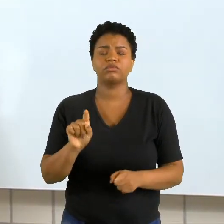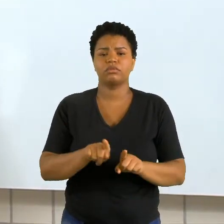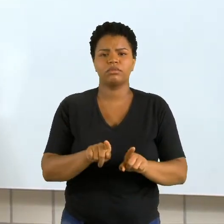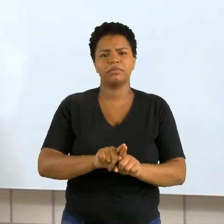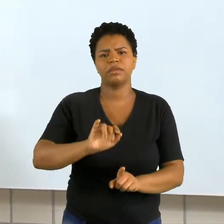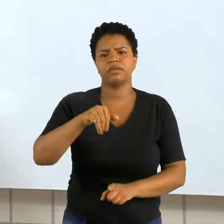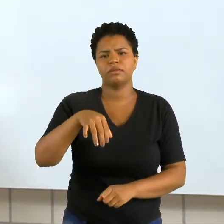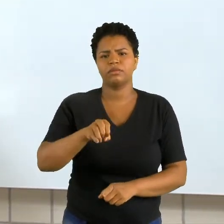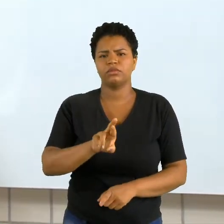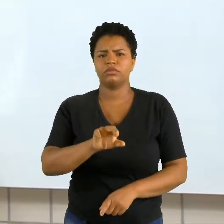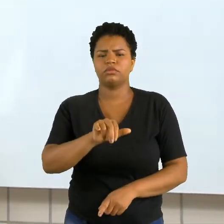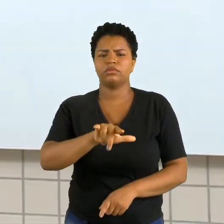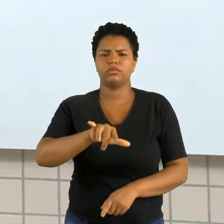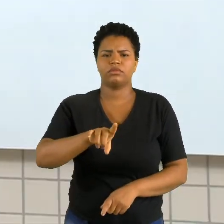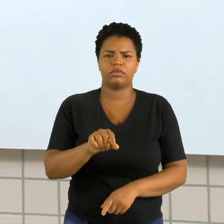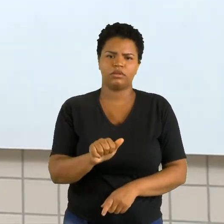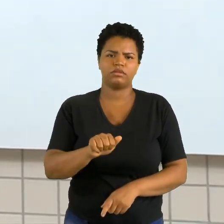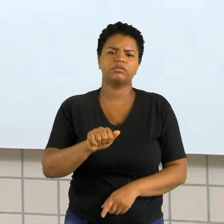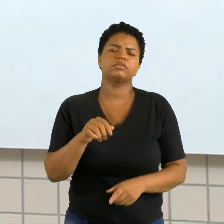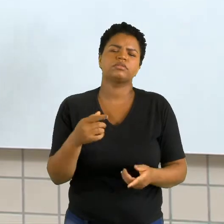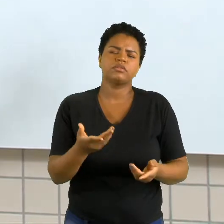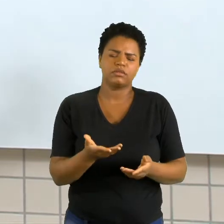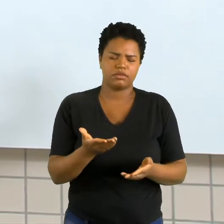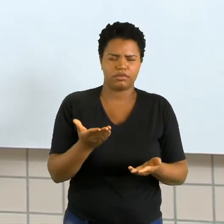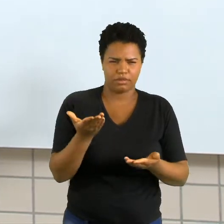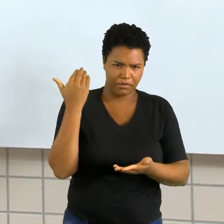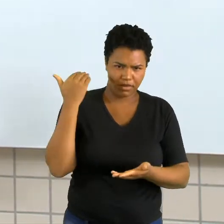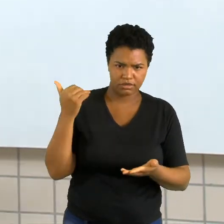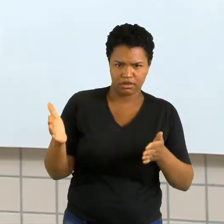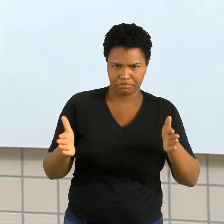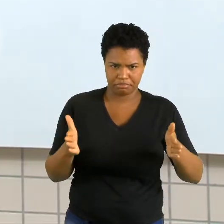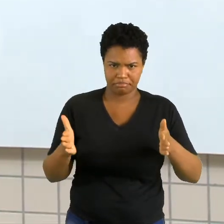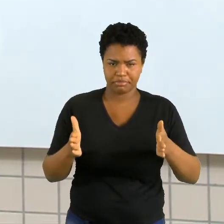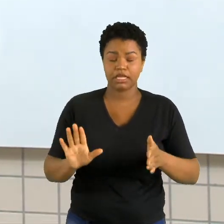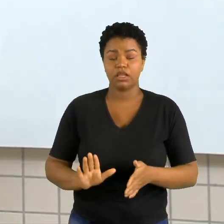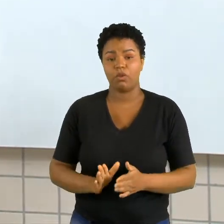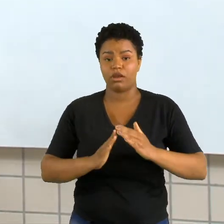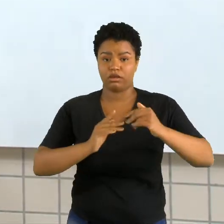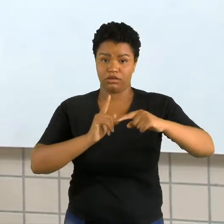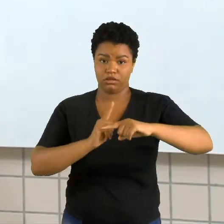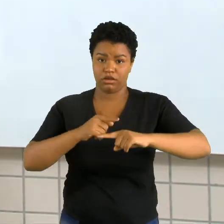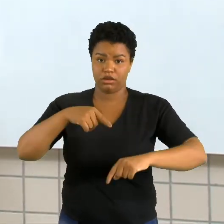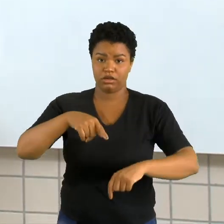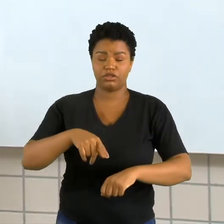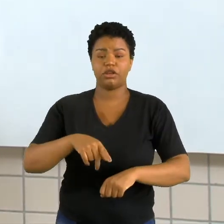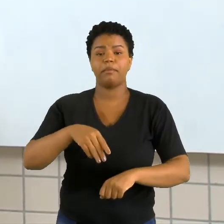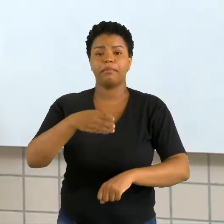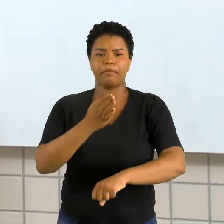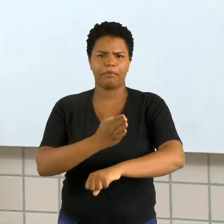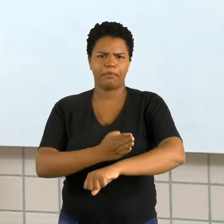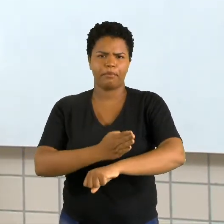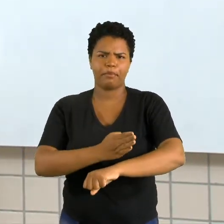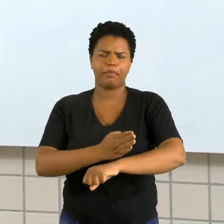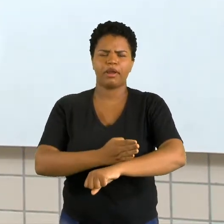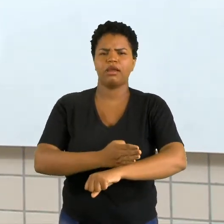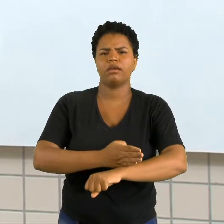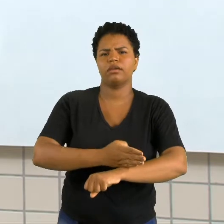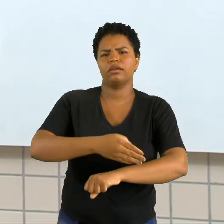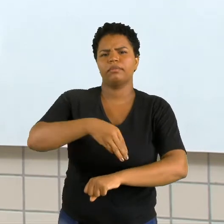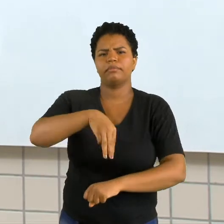período. Professor, como assim? Gente, a igreja medieval, a igreja ali que está durante a Idade